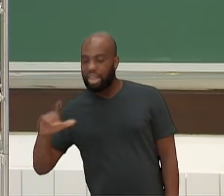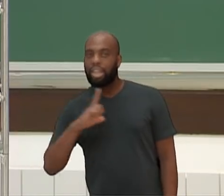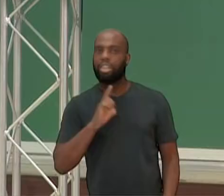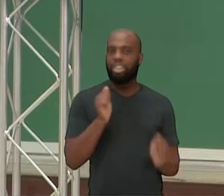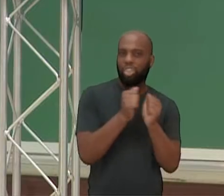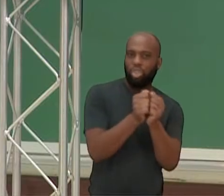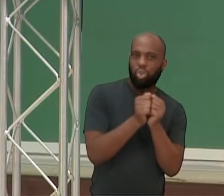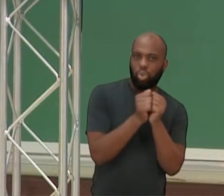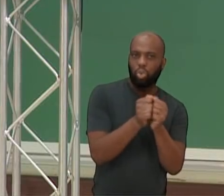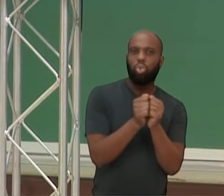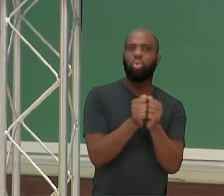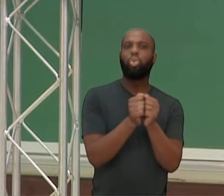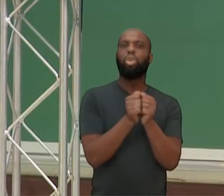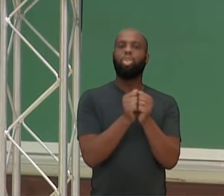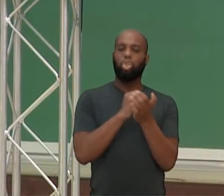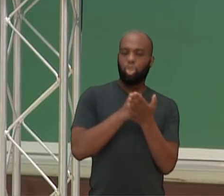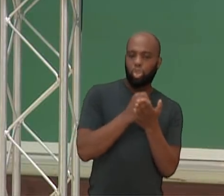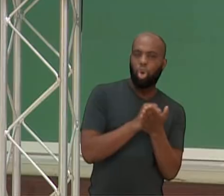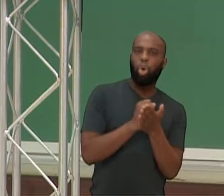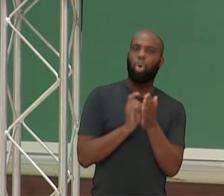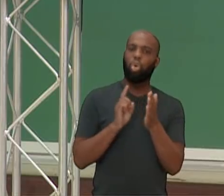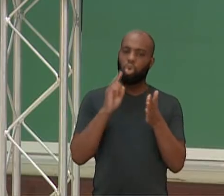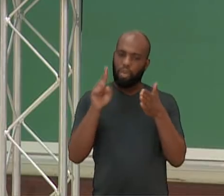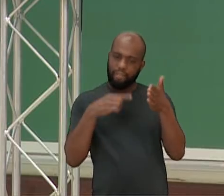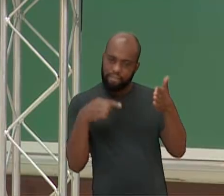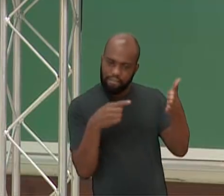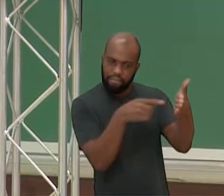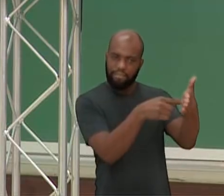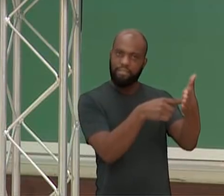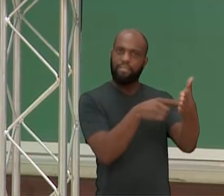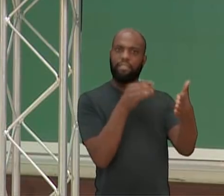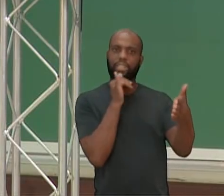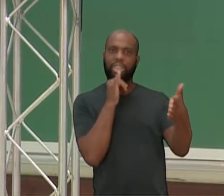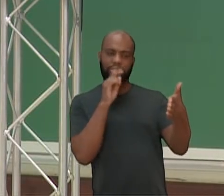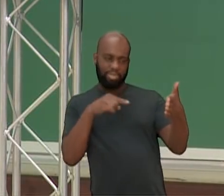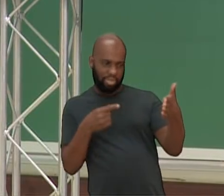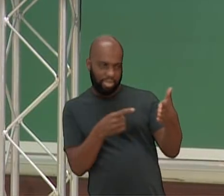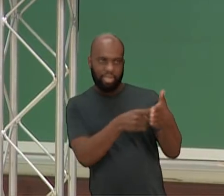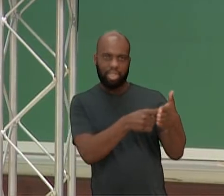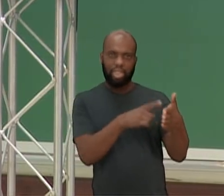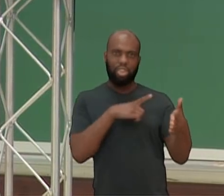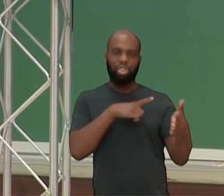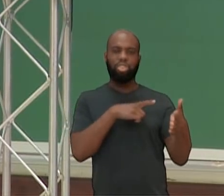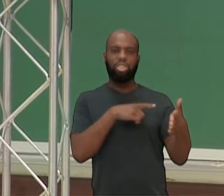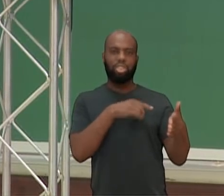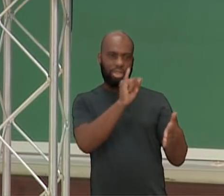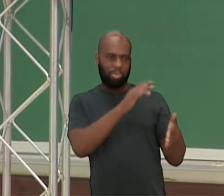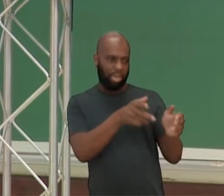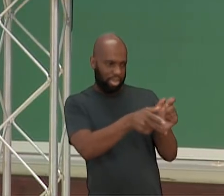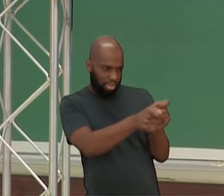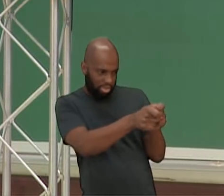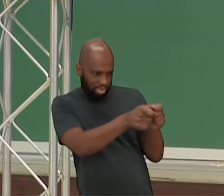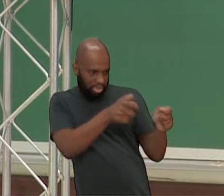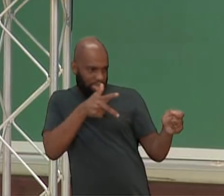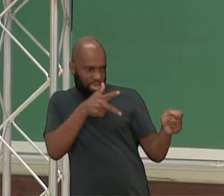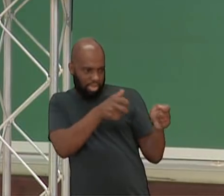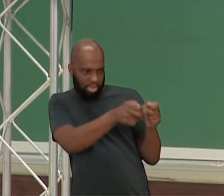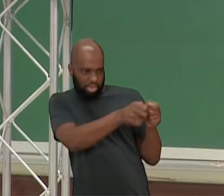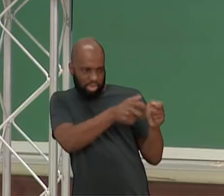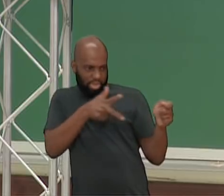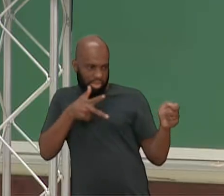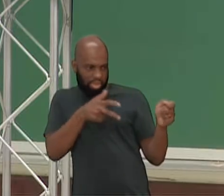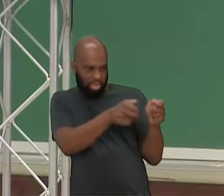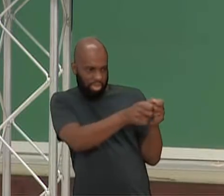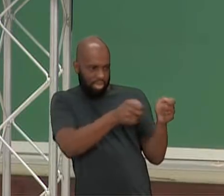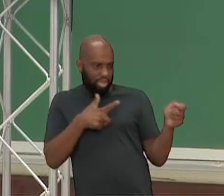jogo de alvo, igual aquela imagem da criança no arco, ele já está brincando ali,